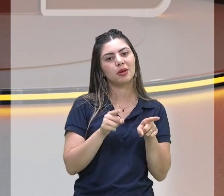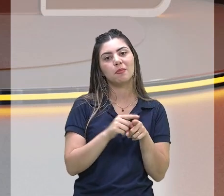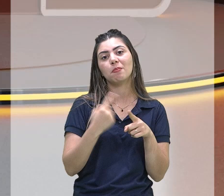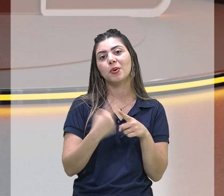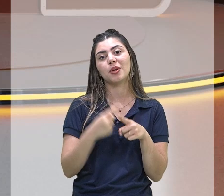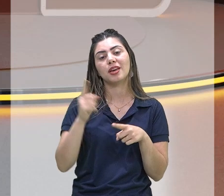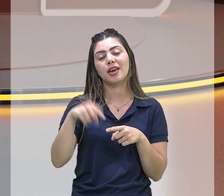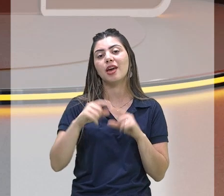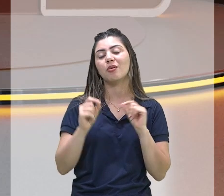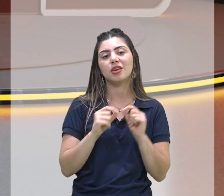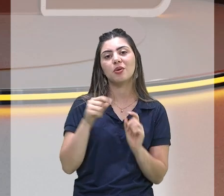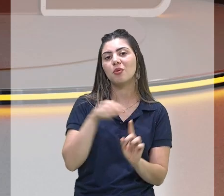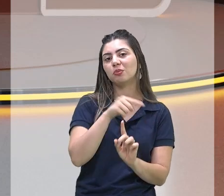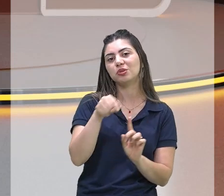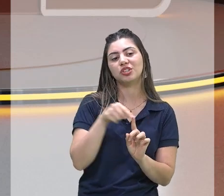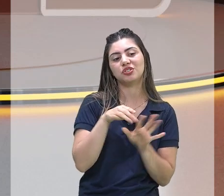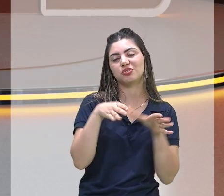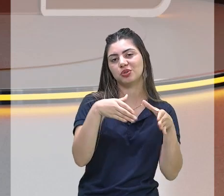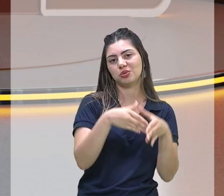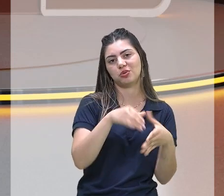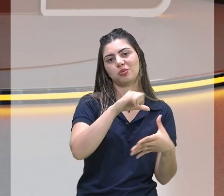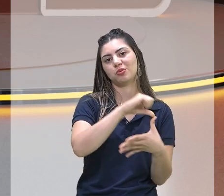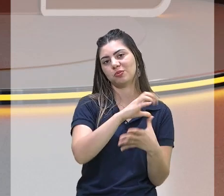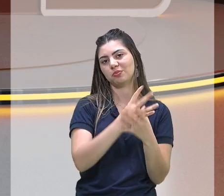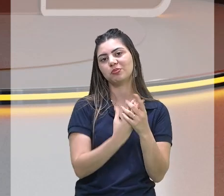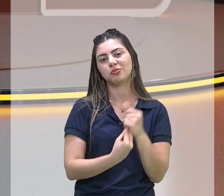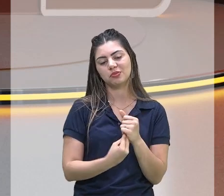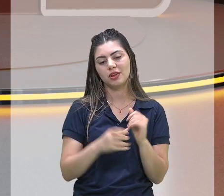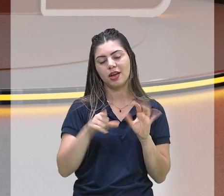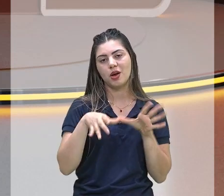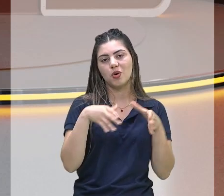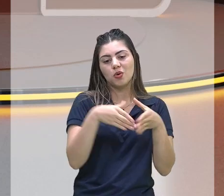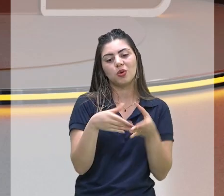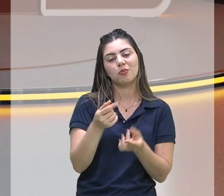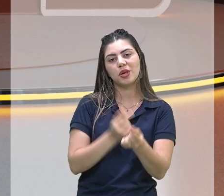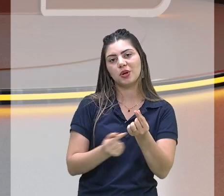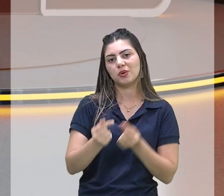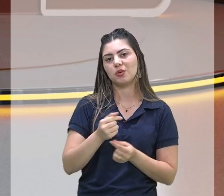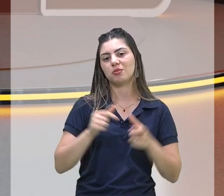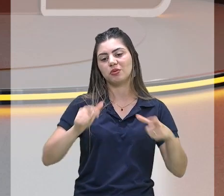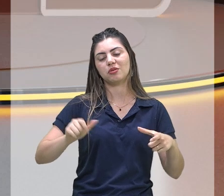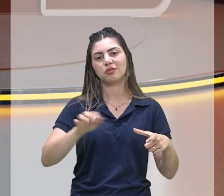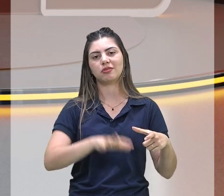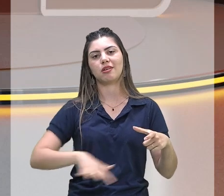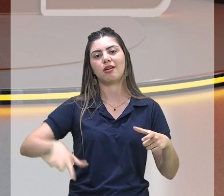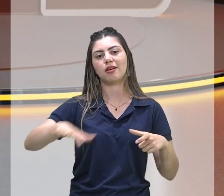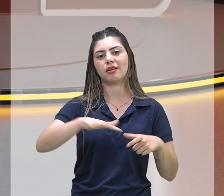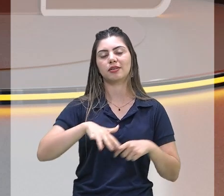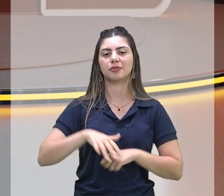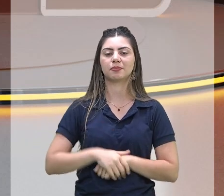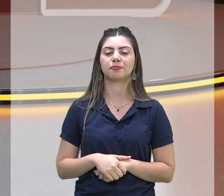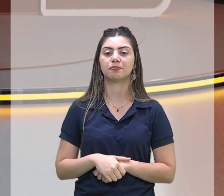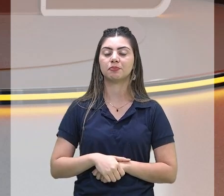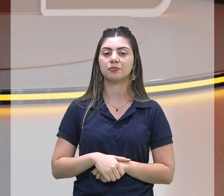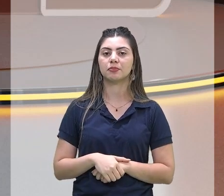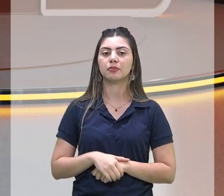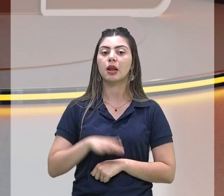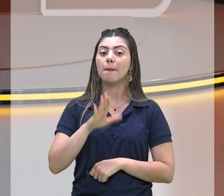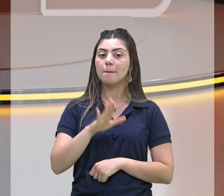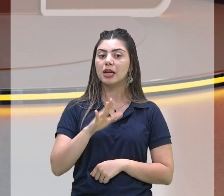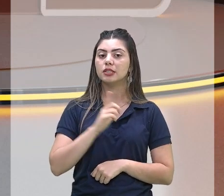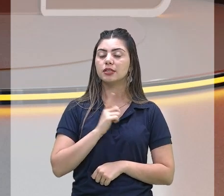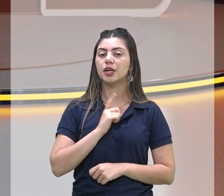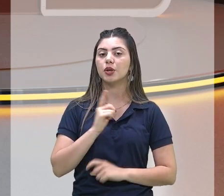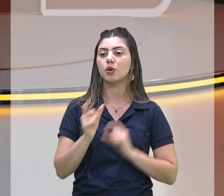essa é a intenção, né, de se ter um bloco econômico em determinado lugar, tá bom? Agora, vai existir uma área, gente,